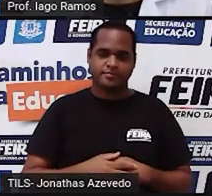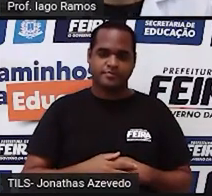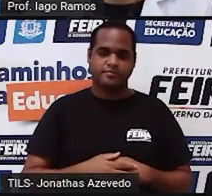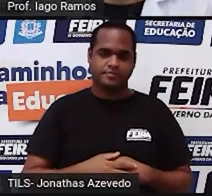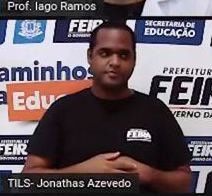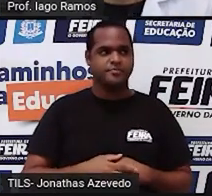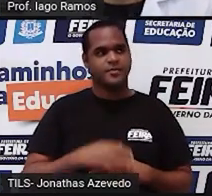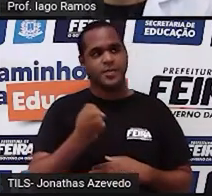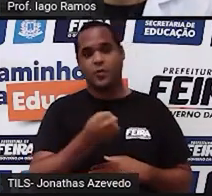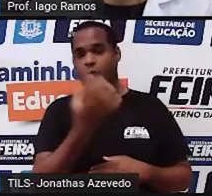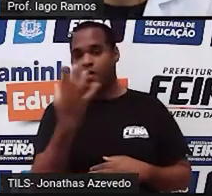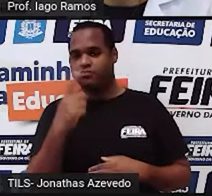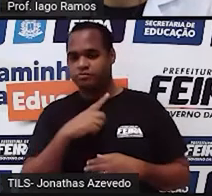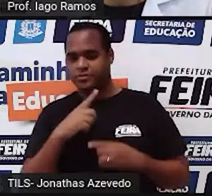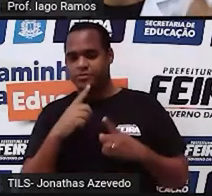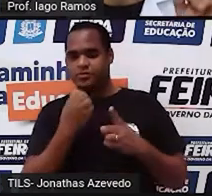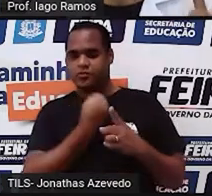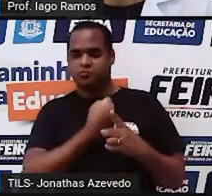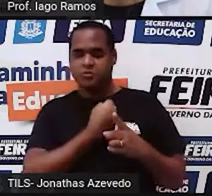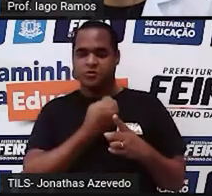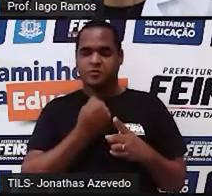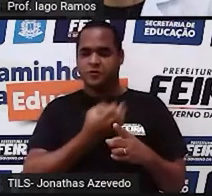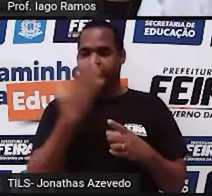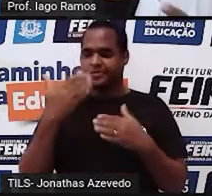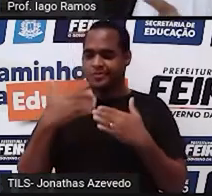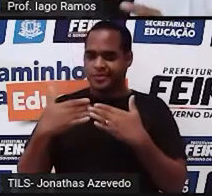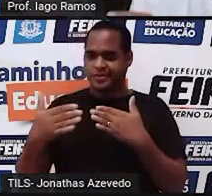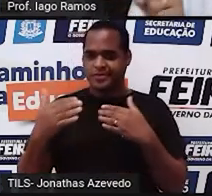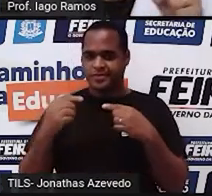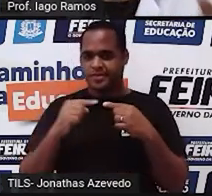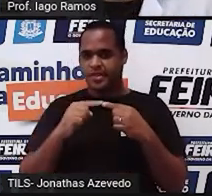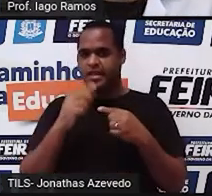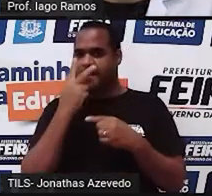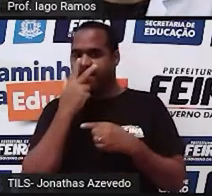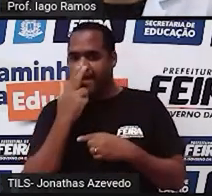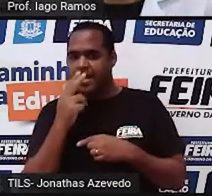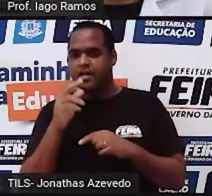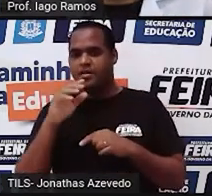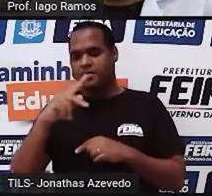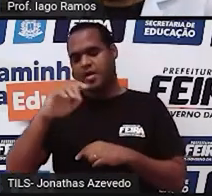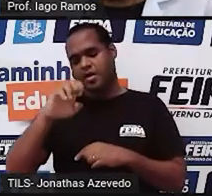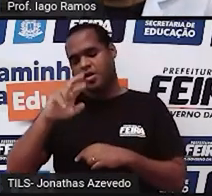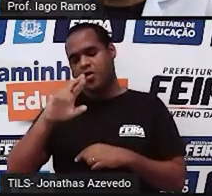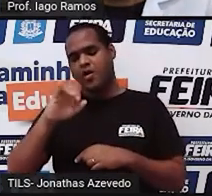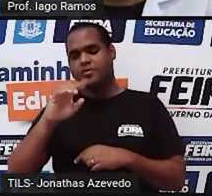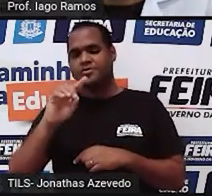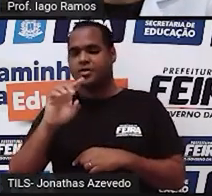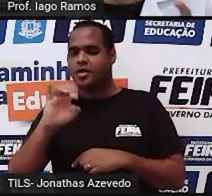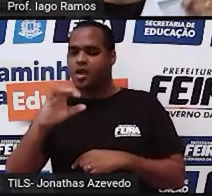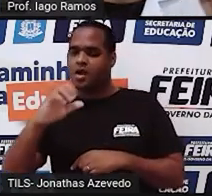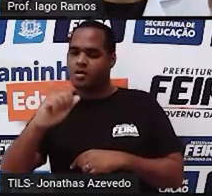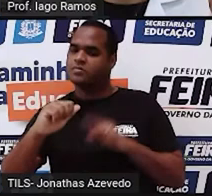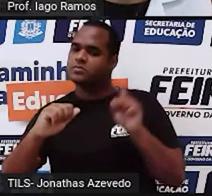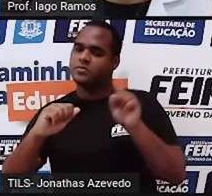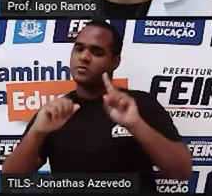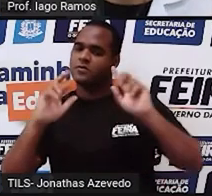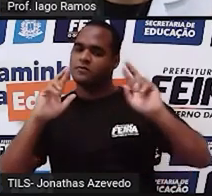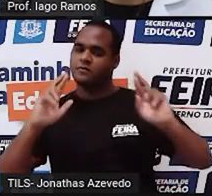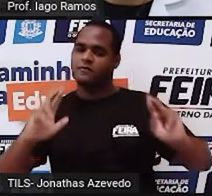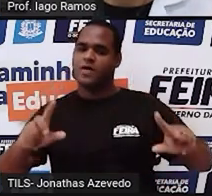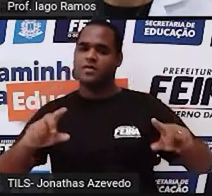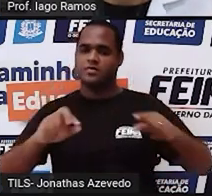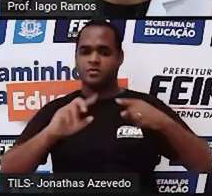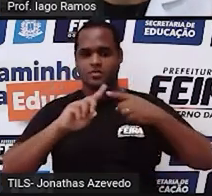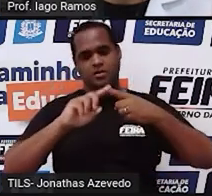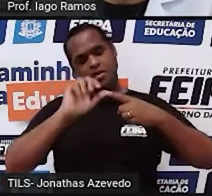dos números a seguir é uma dízima não periódica Qual é o número que está no